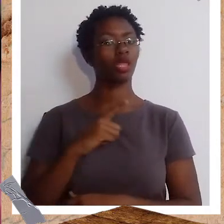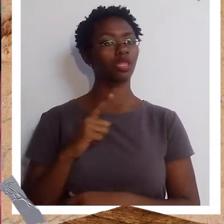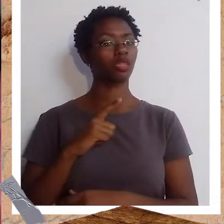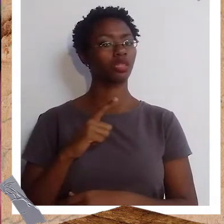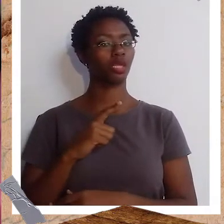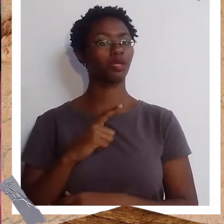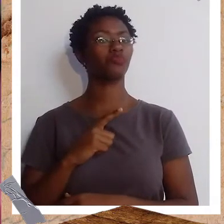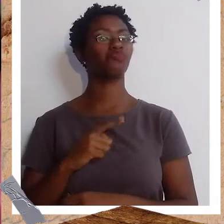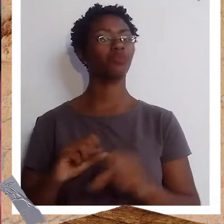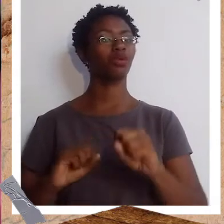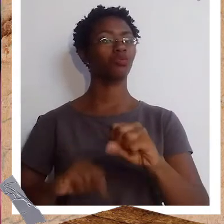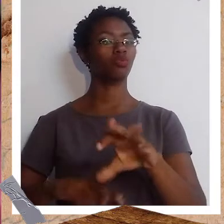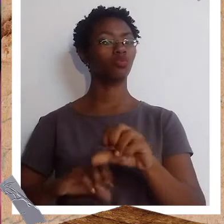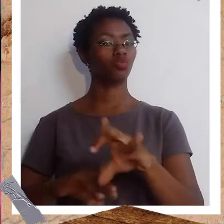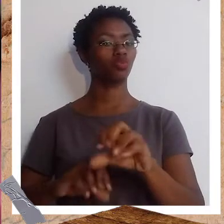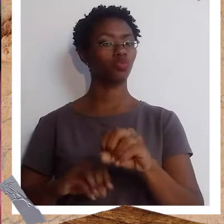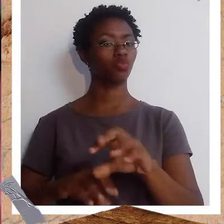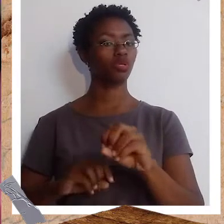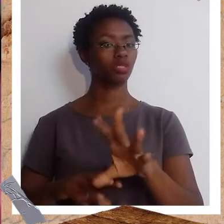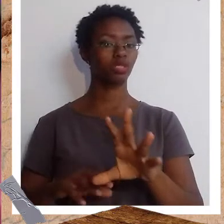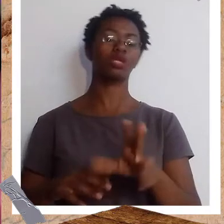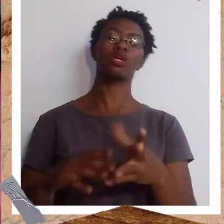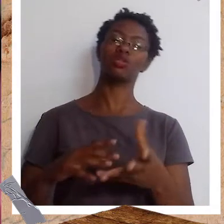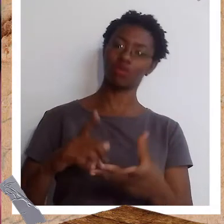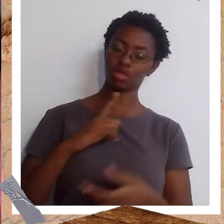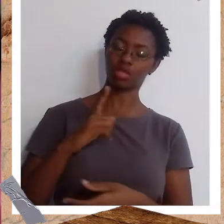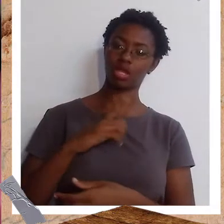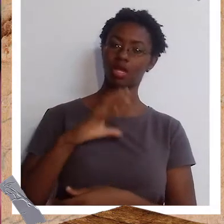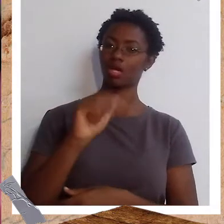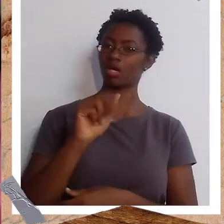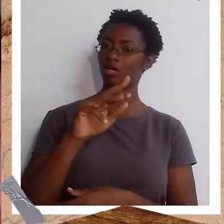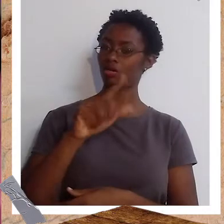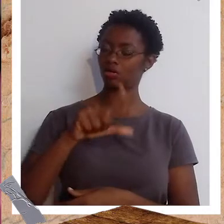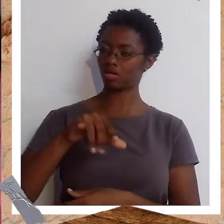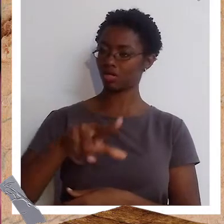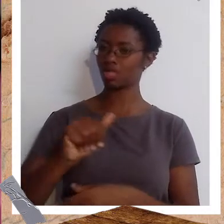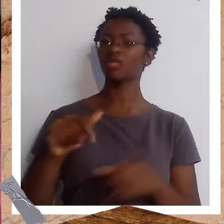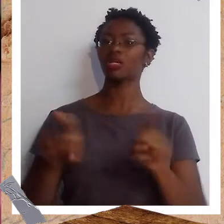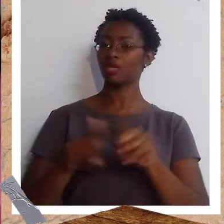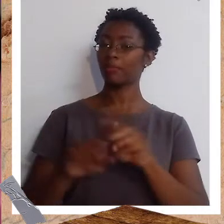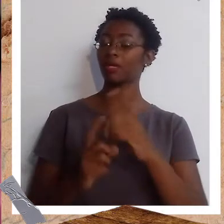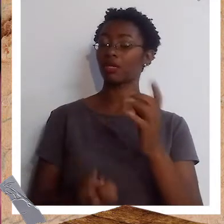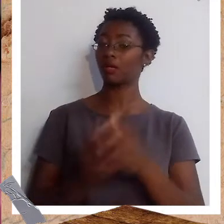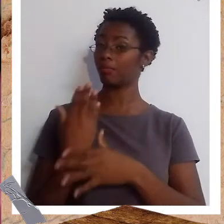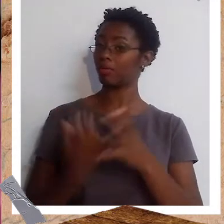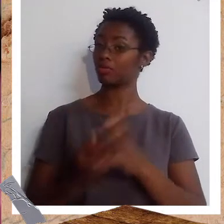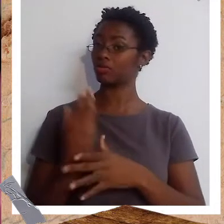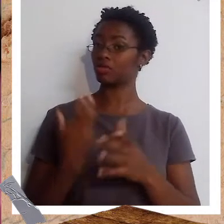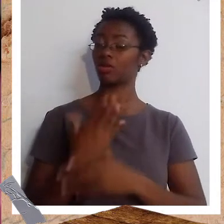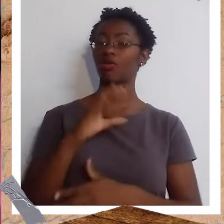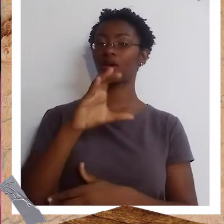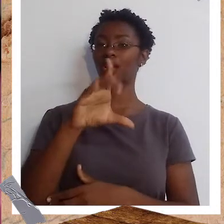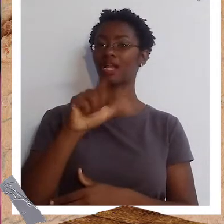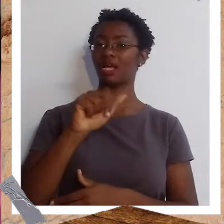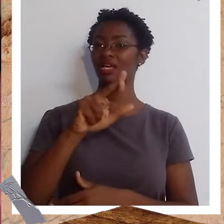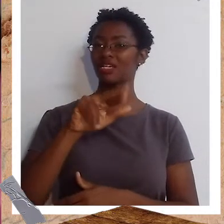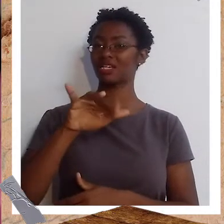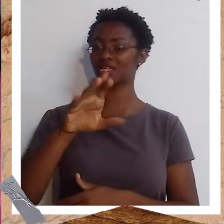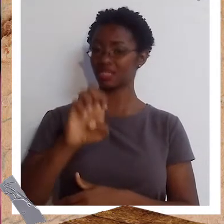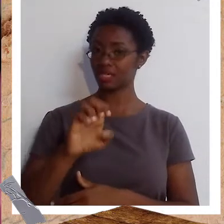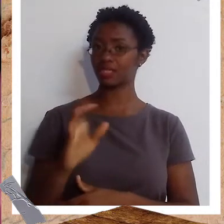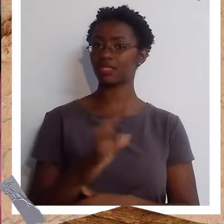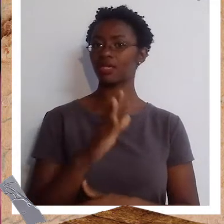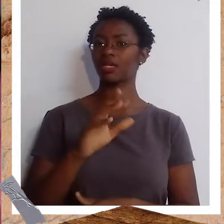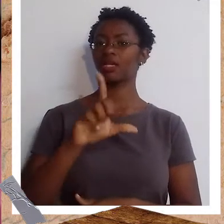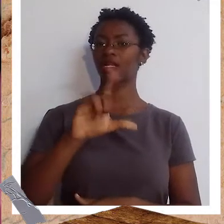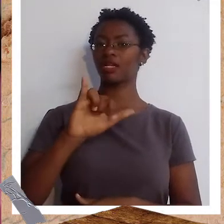sob sua guarda 2 manuscritos da Carolina e tem sob sua guarda também a produção de Clarice Lispector. Esse ano é o centenário da